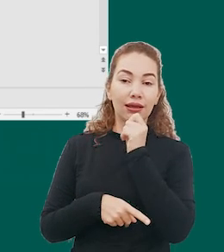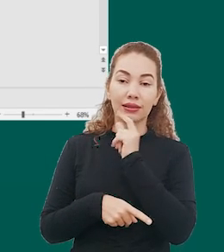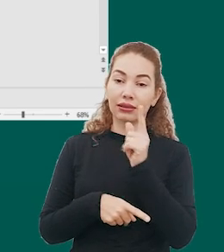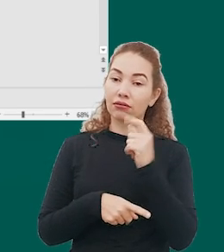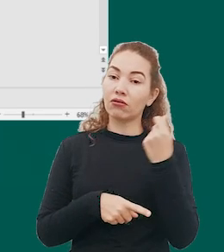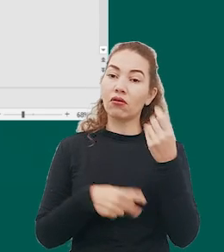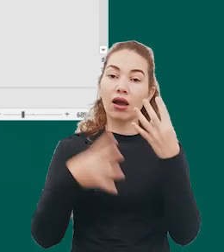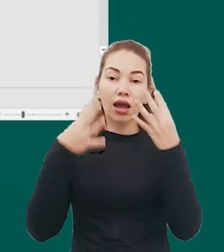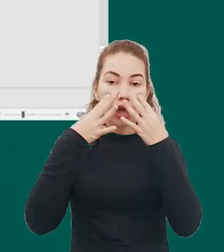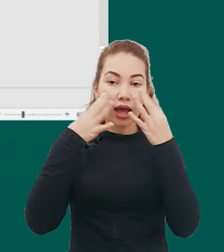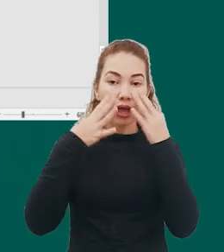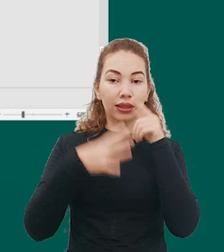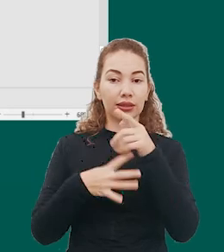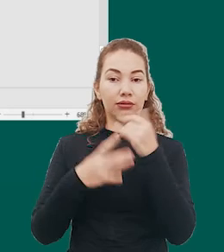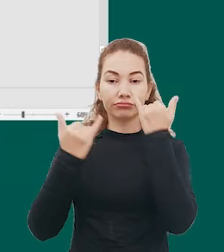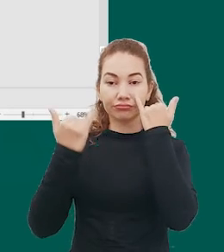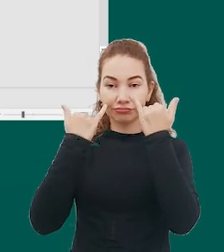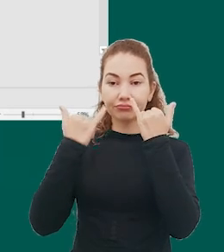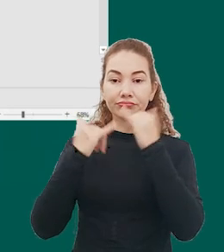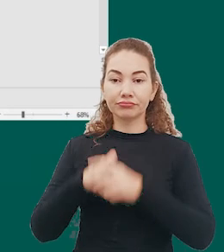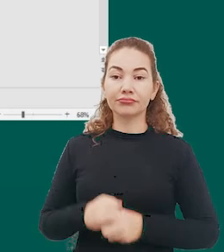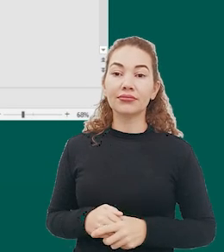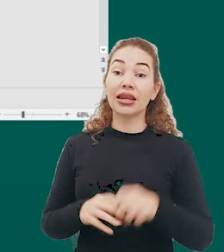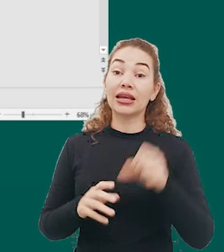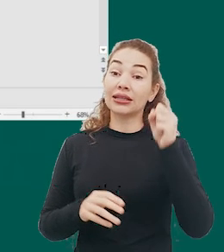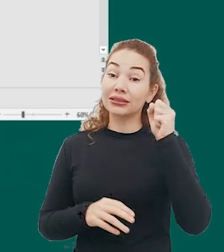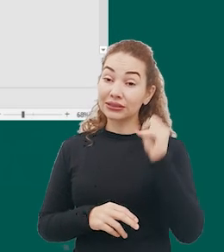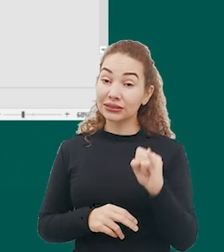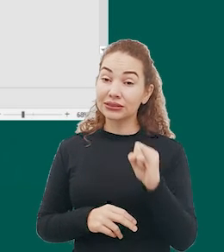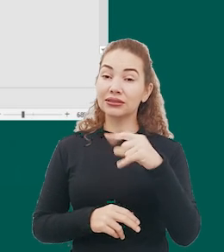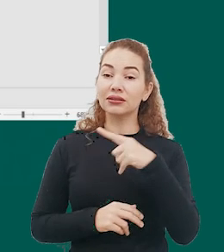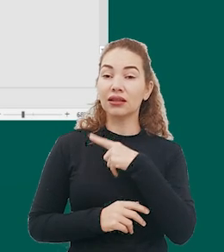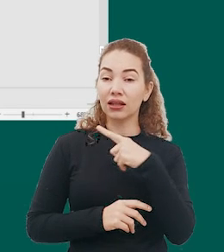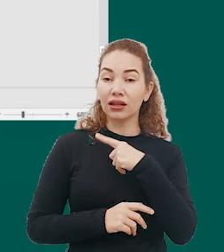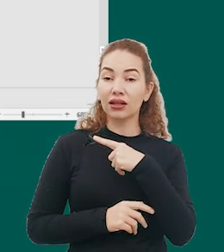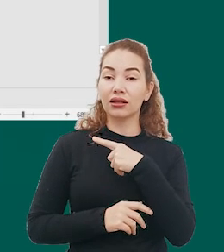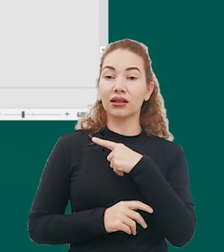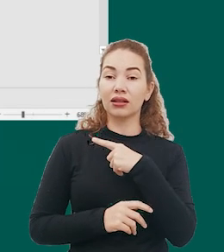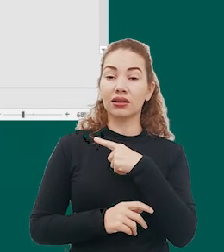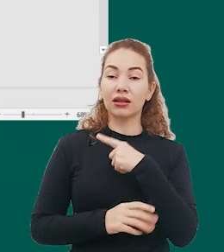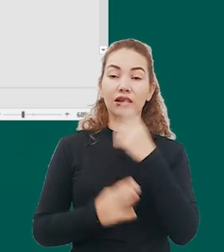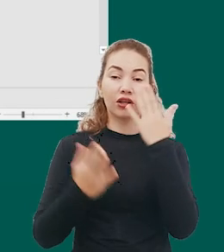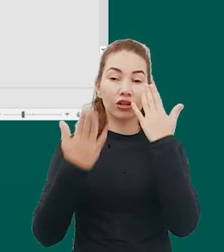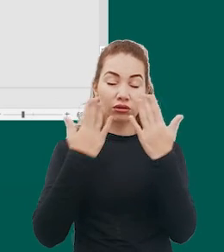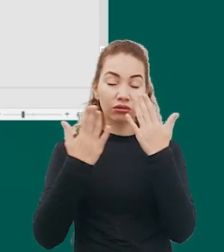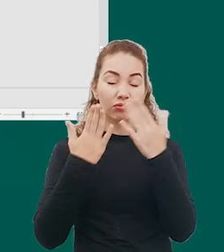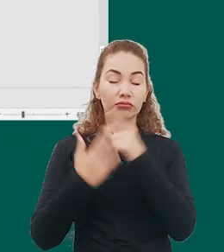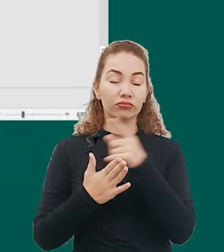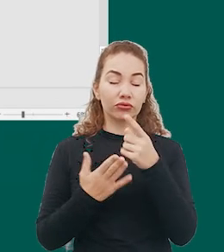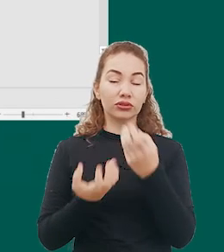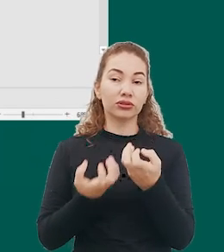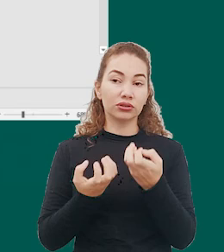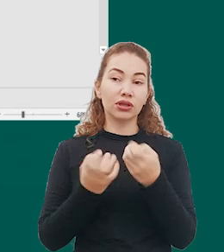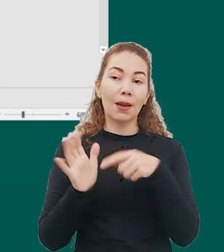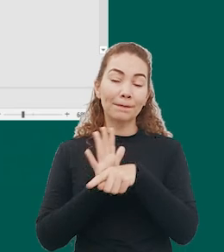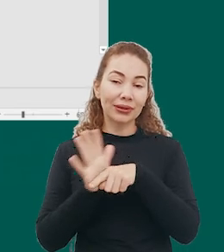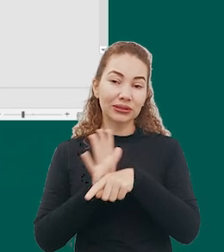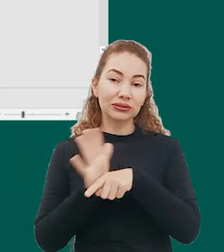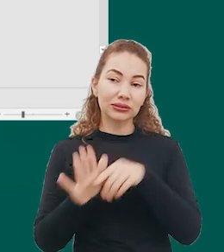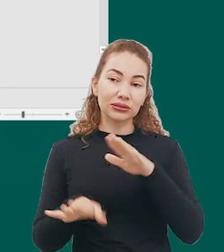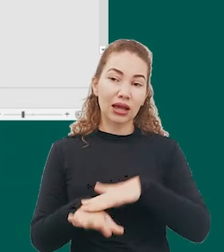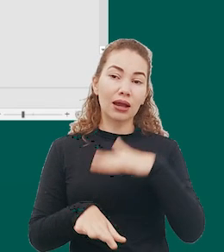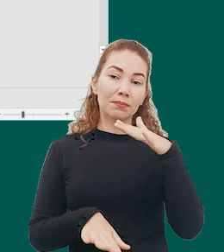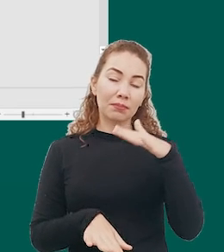esta informação. Se tivermos dúvidas, quisermos pesquisar um